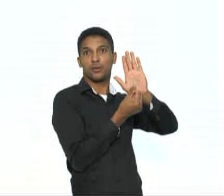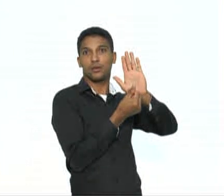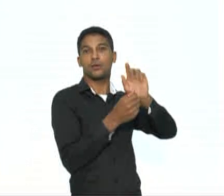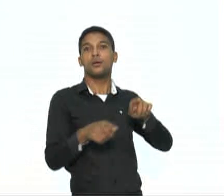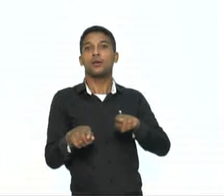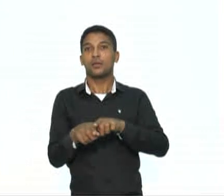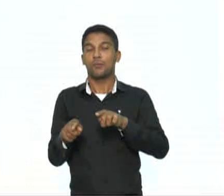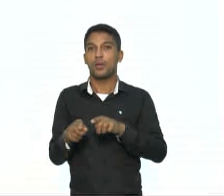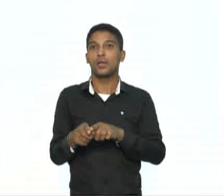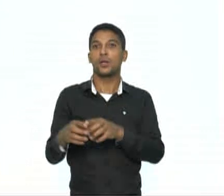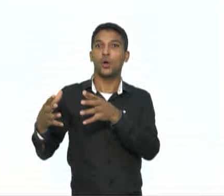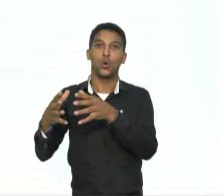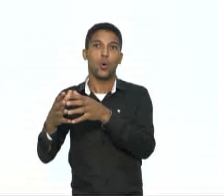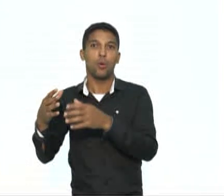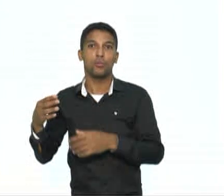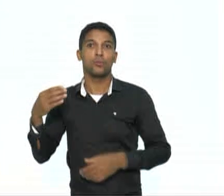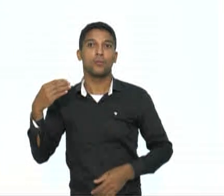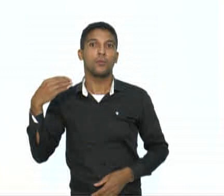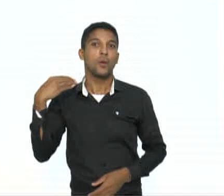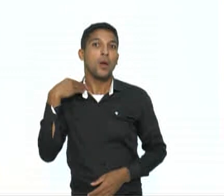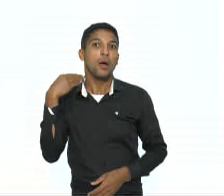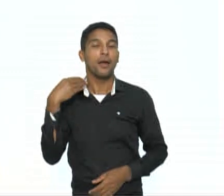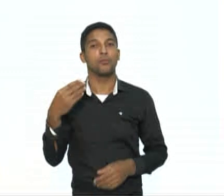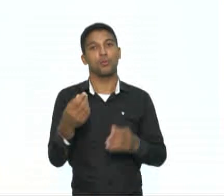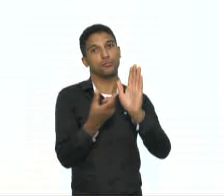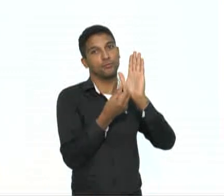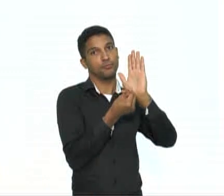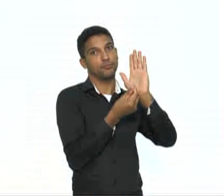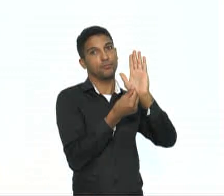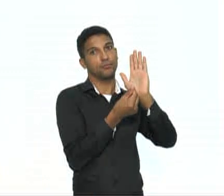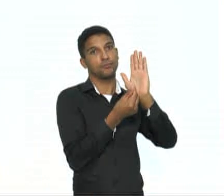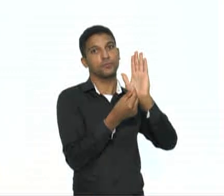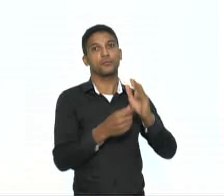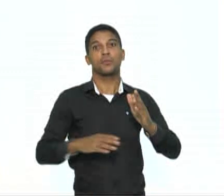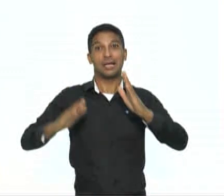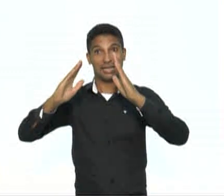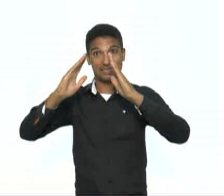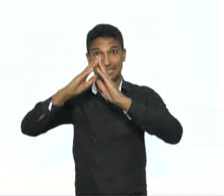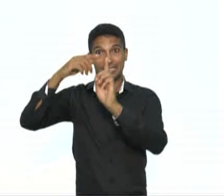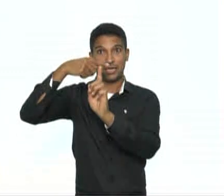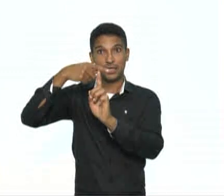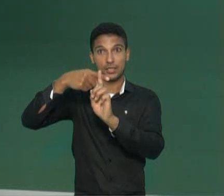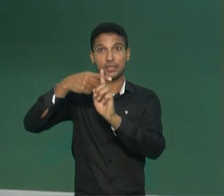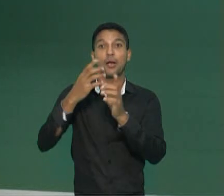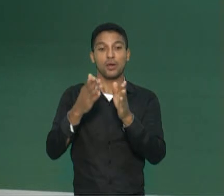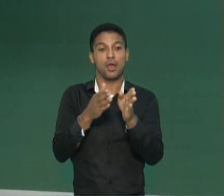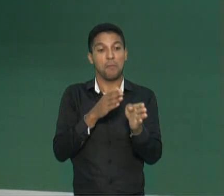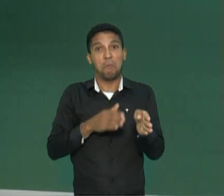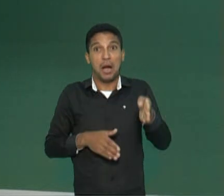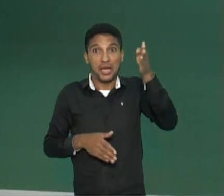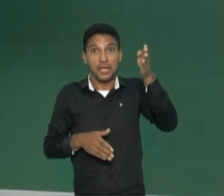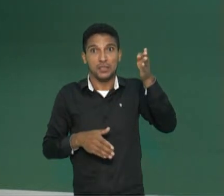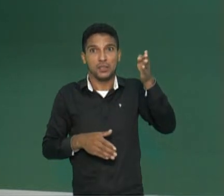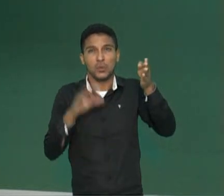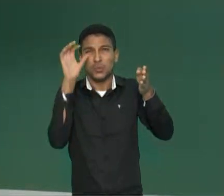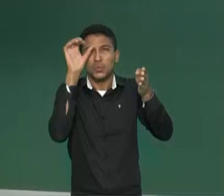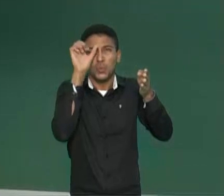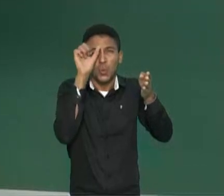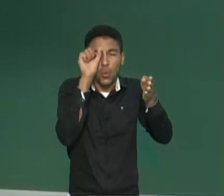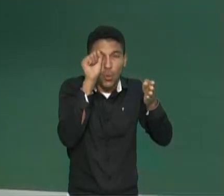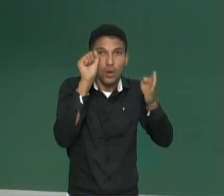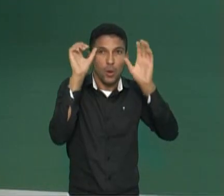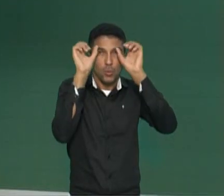né, a burguesia. Nas igrejas, queriam demolir as pesadas paredes, aumentar as janelas para entrar mais luminosidade e elevar